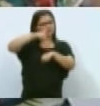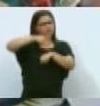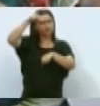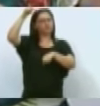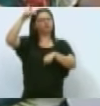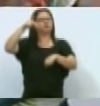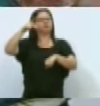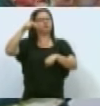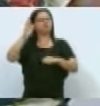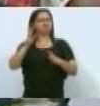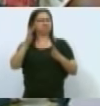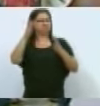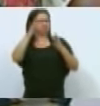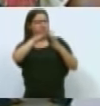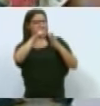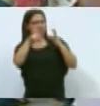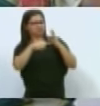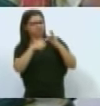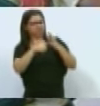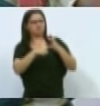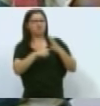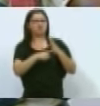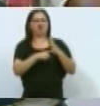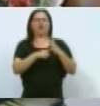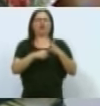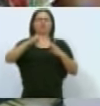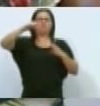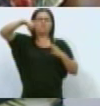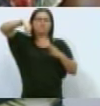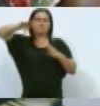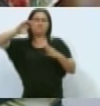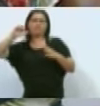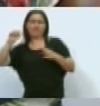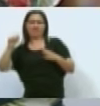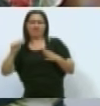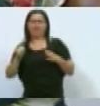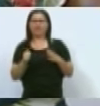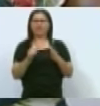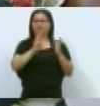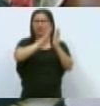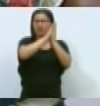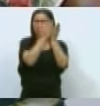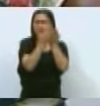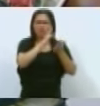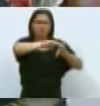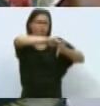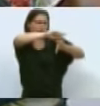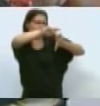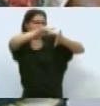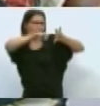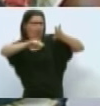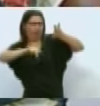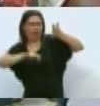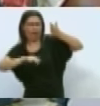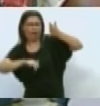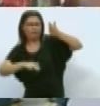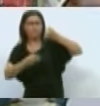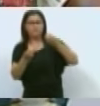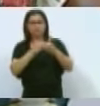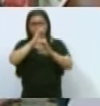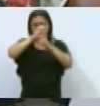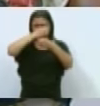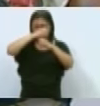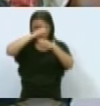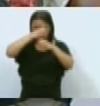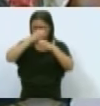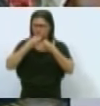4 de índice geral de cursos, conforme dados do MEC, bibliotecas com mais de 100 mil exemplares, dezenas de laboratórios